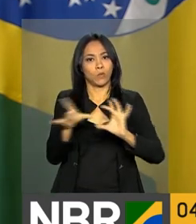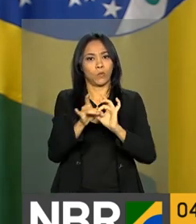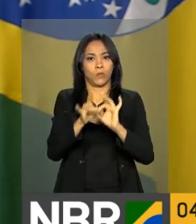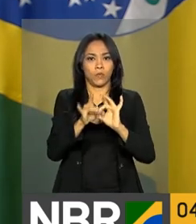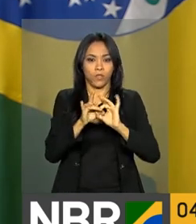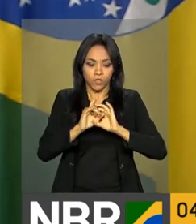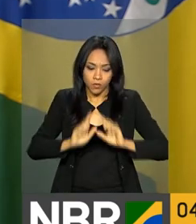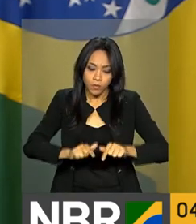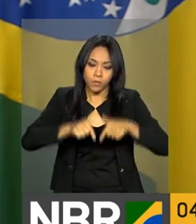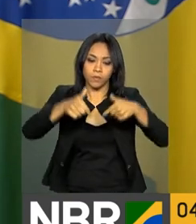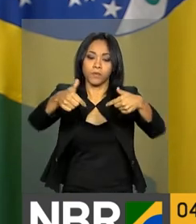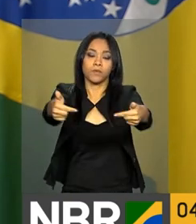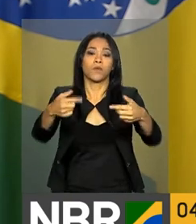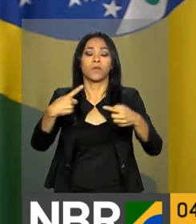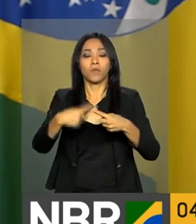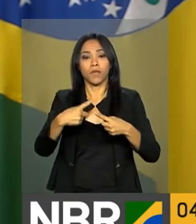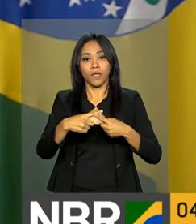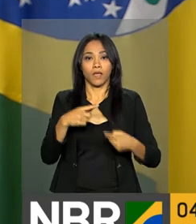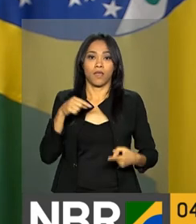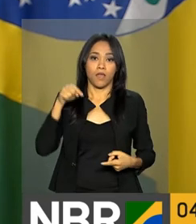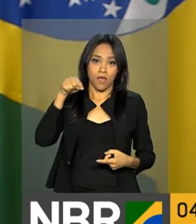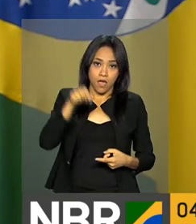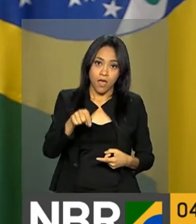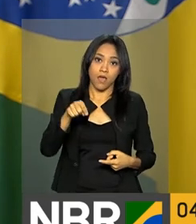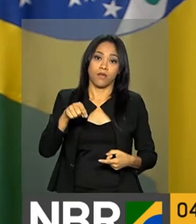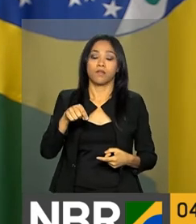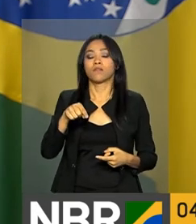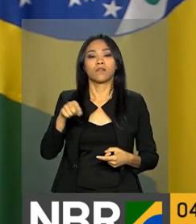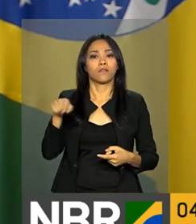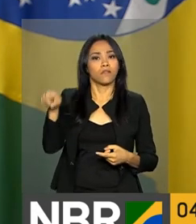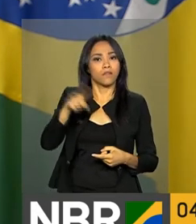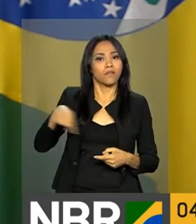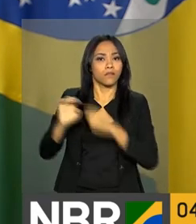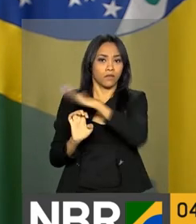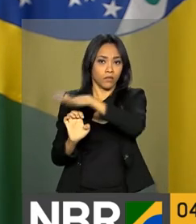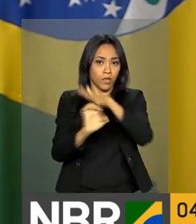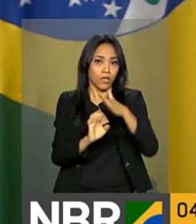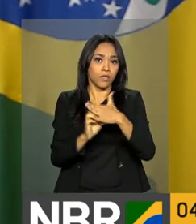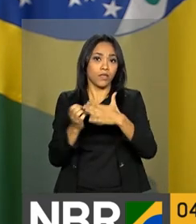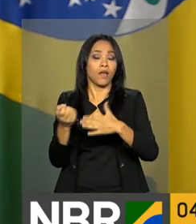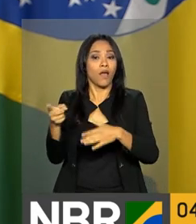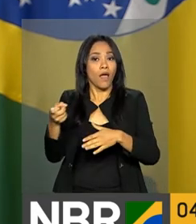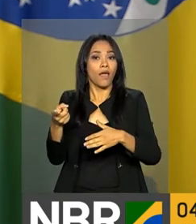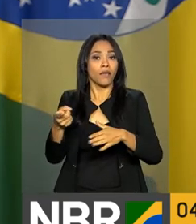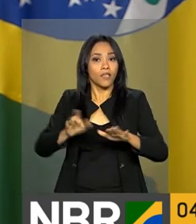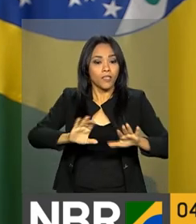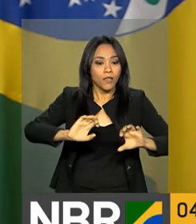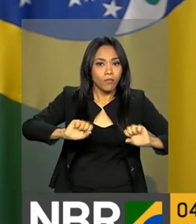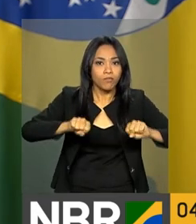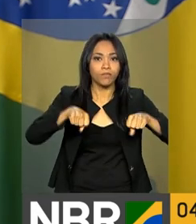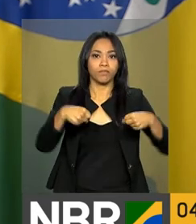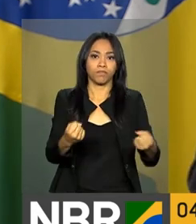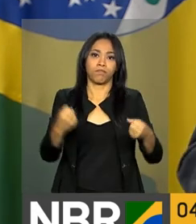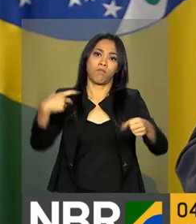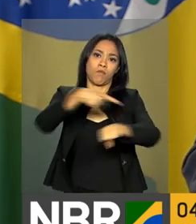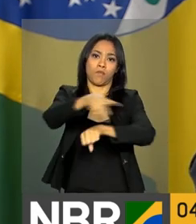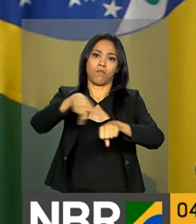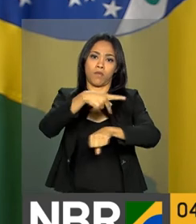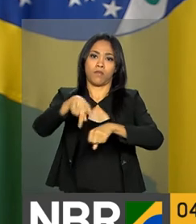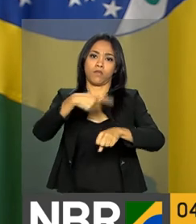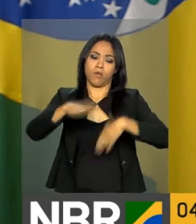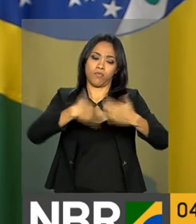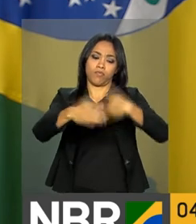porque a esta atividade econômica e faz o brasil crescer como foi dito aqui eu apenas recordaria que nos últimos tempos